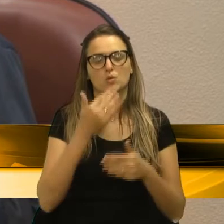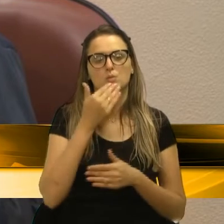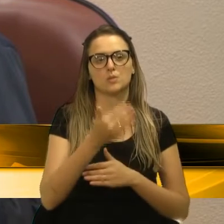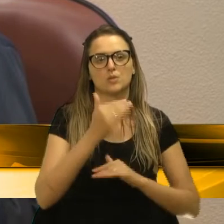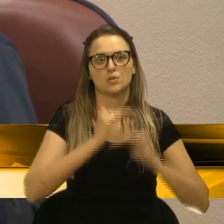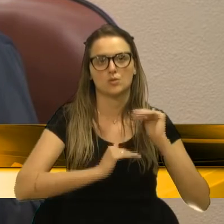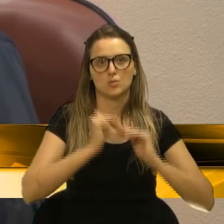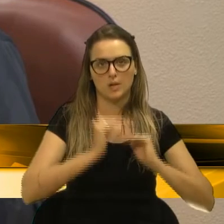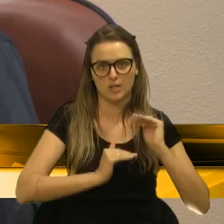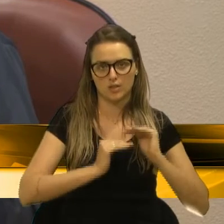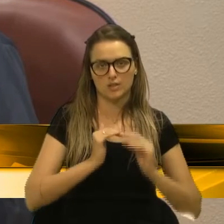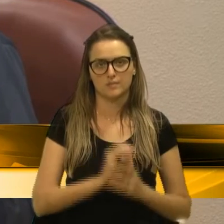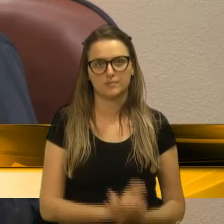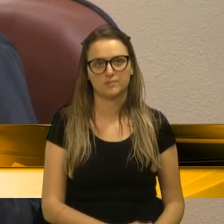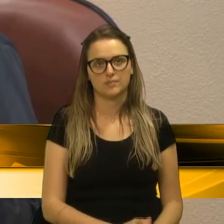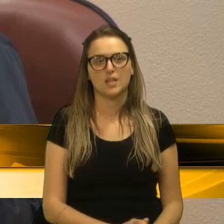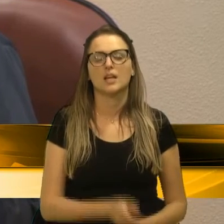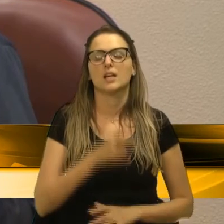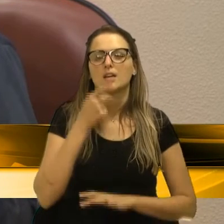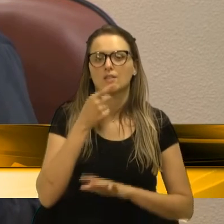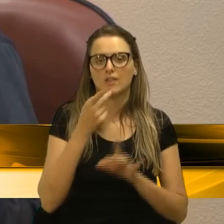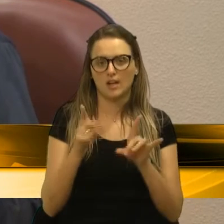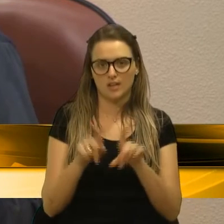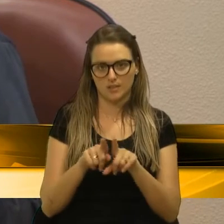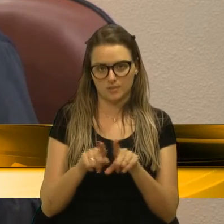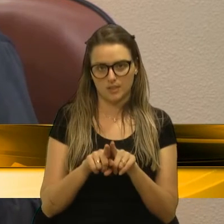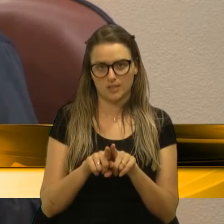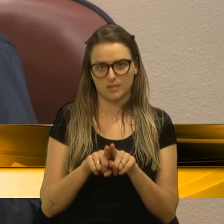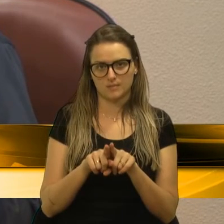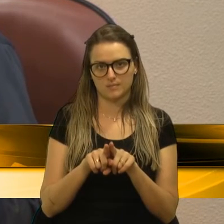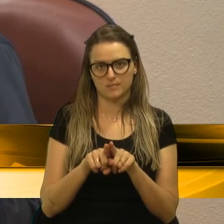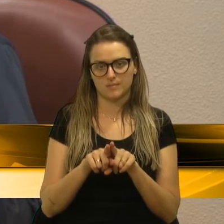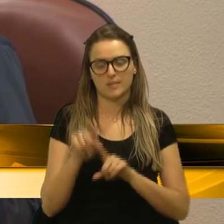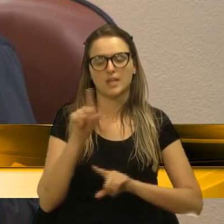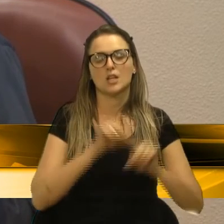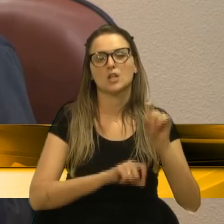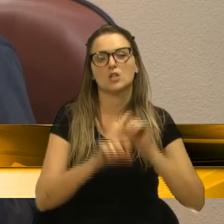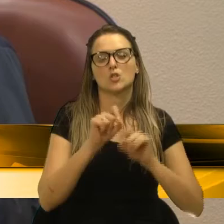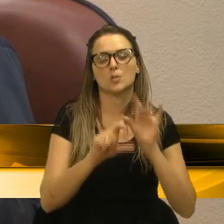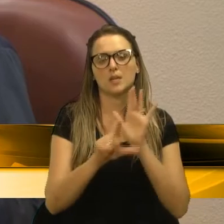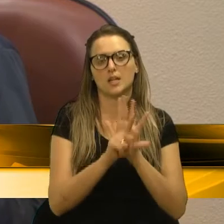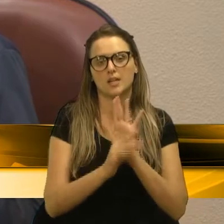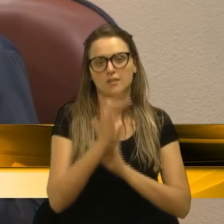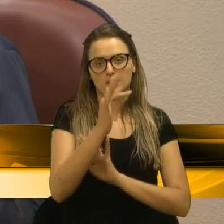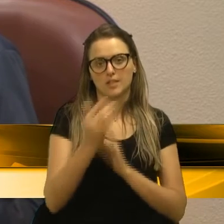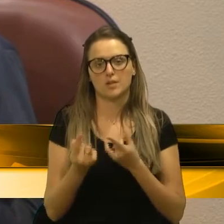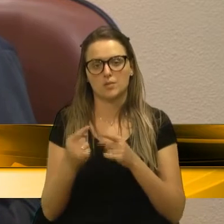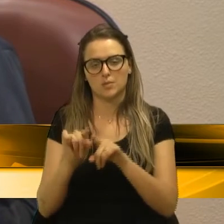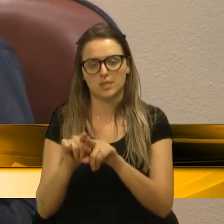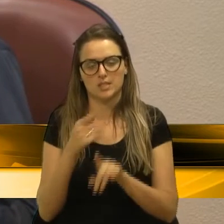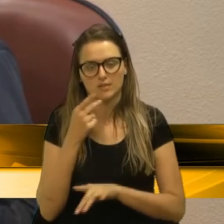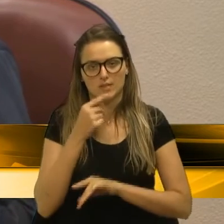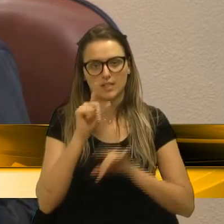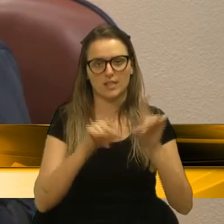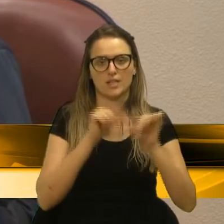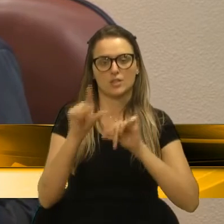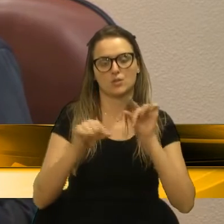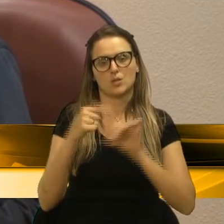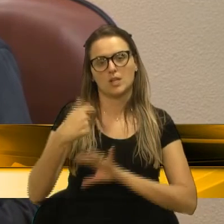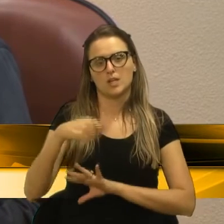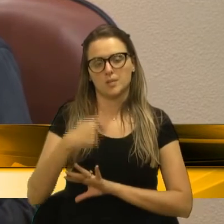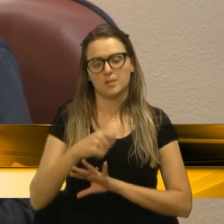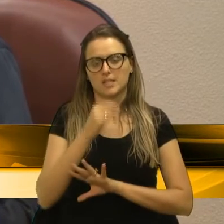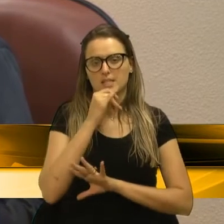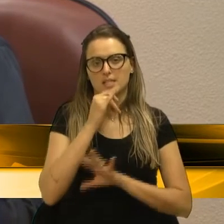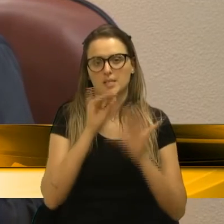aplica. Cita a doutrina acerca da lei federal e de parcerias e afirma que a escolha observou o procedimento